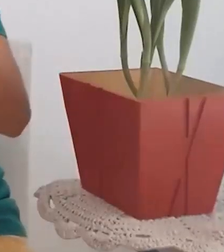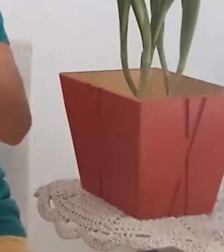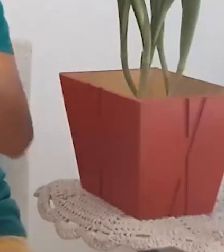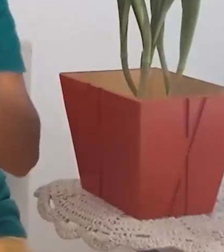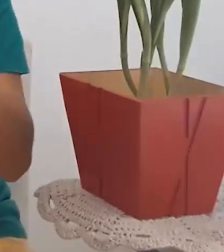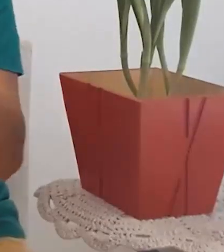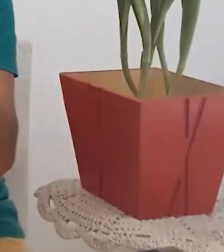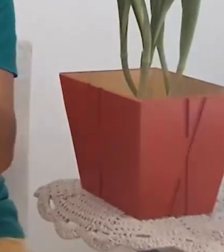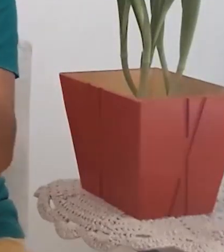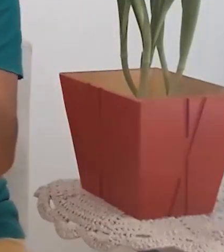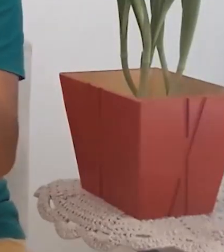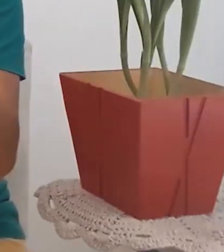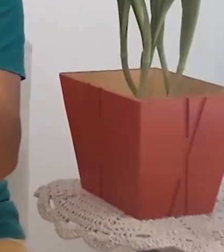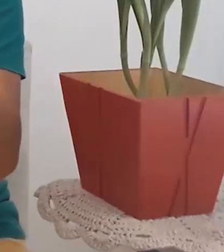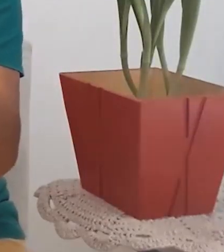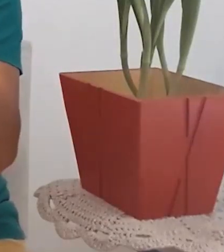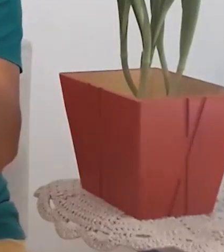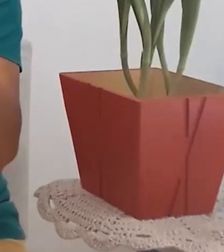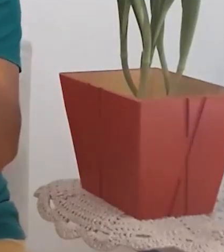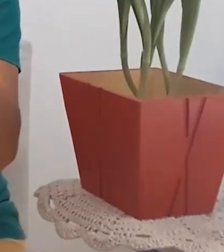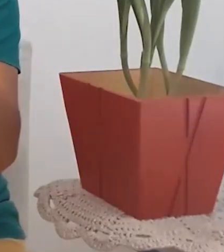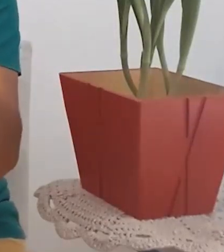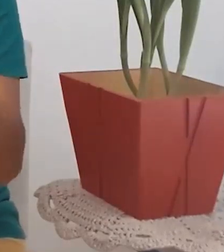Vocês aí de casa também, vamos sinalizar.